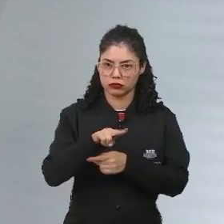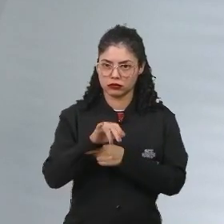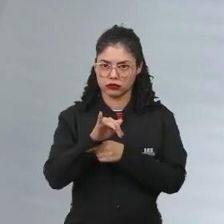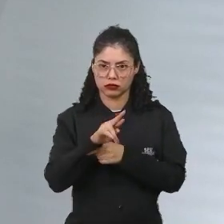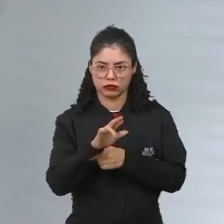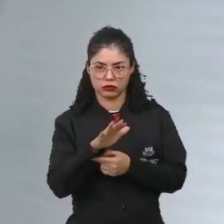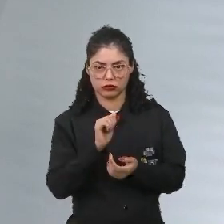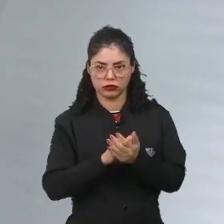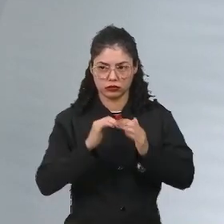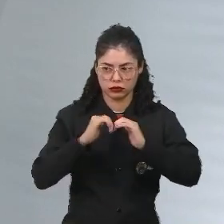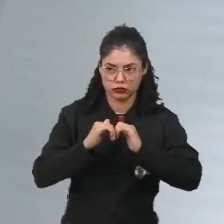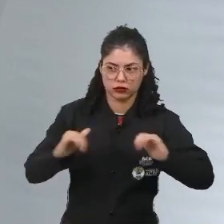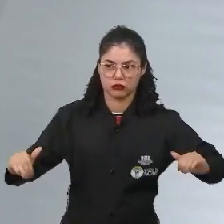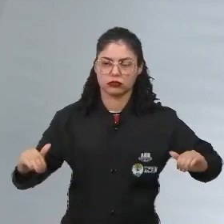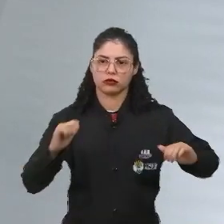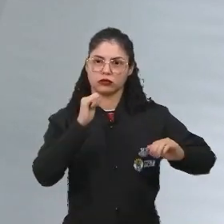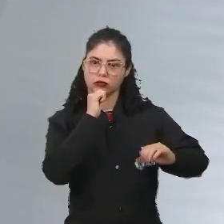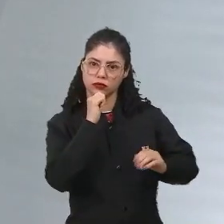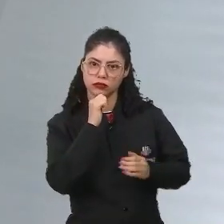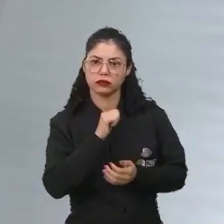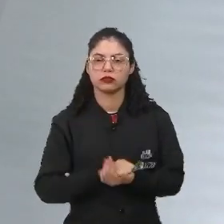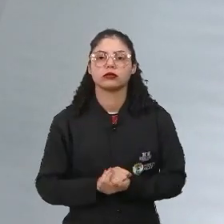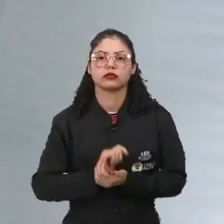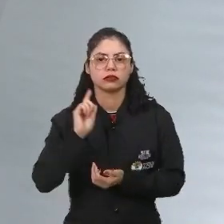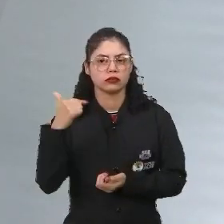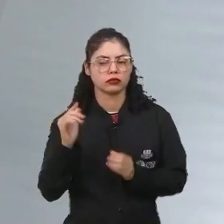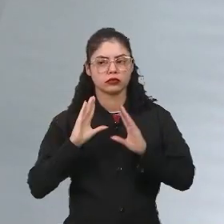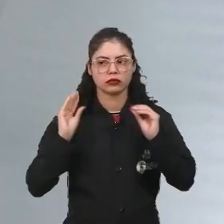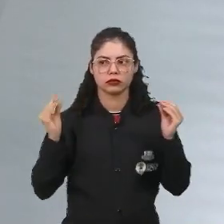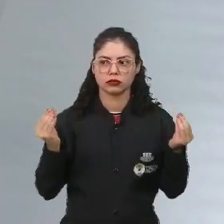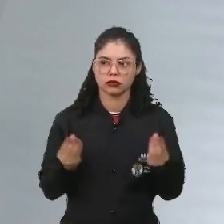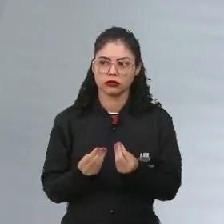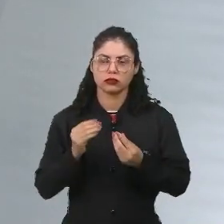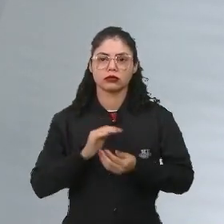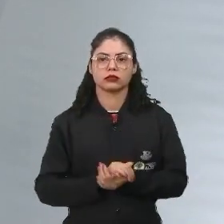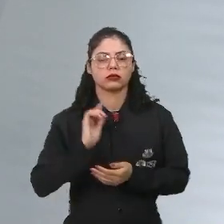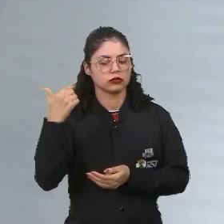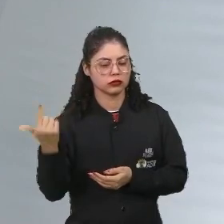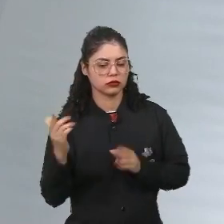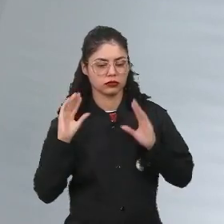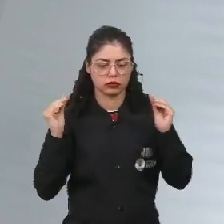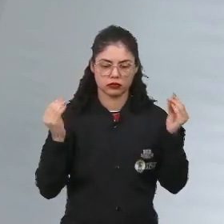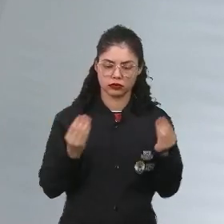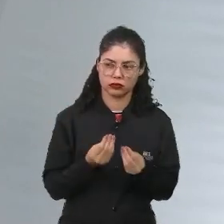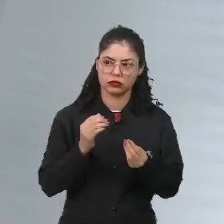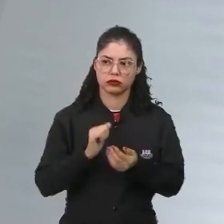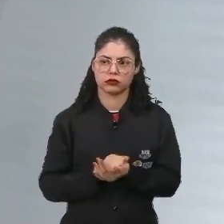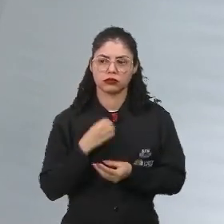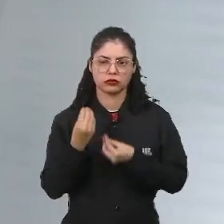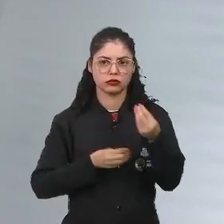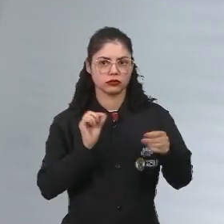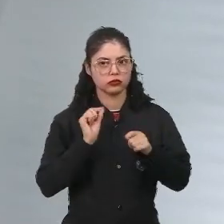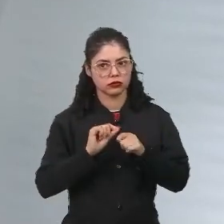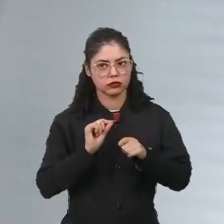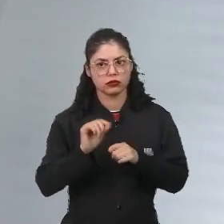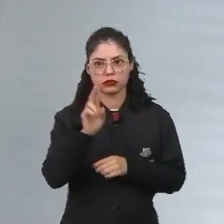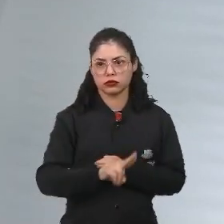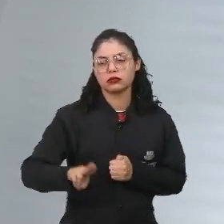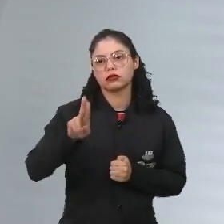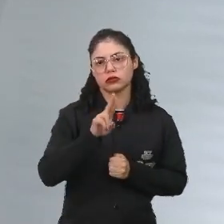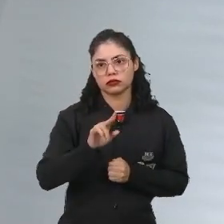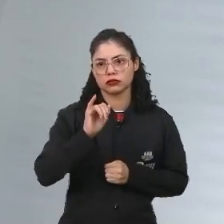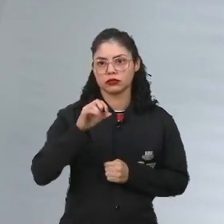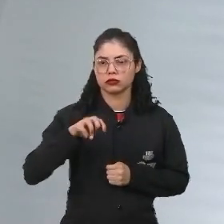Ah, quero separar o ferro de uma outra substância, o níquel de uma outra substância. Como é que eu vou fazer? Utilizando o